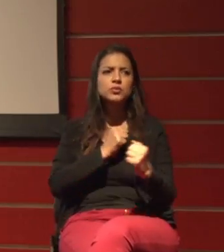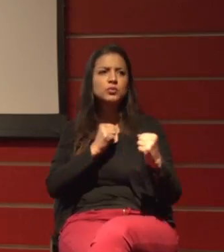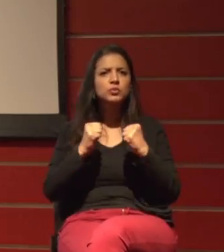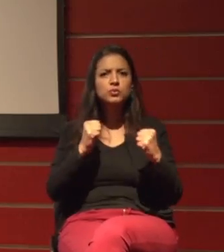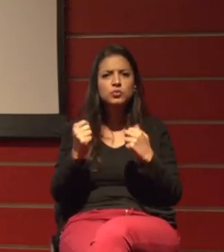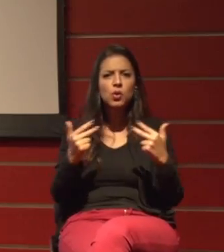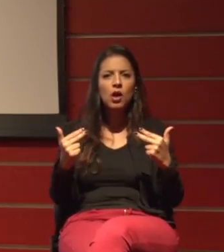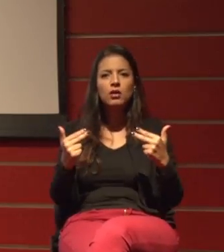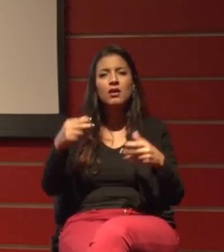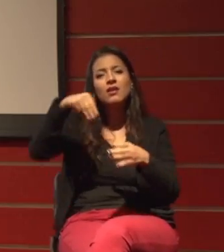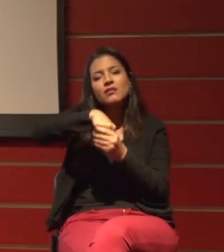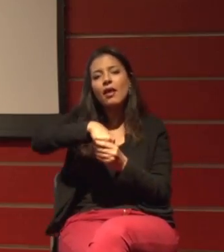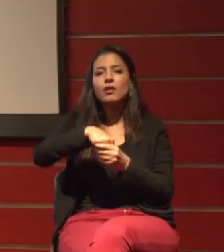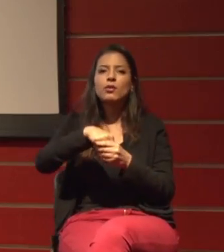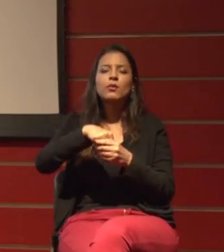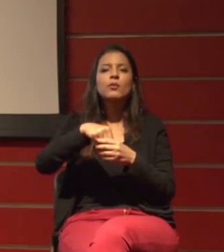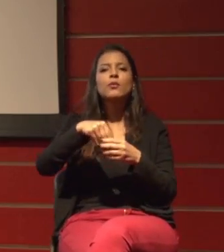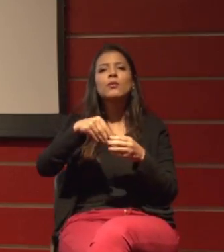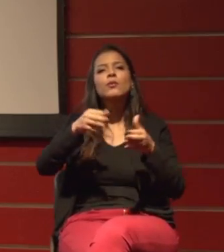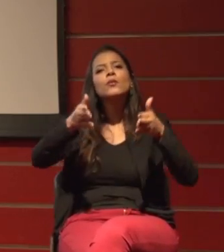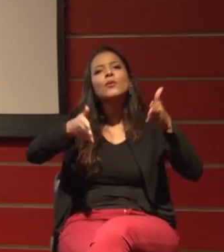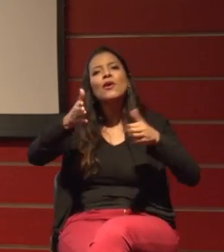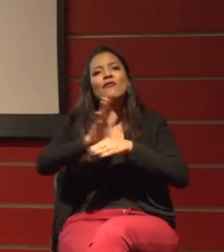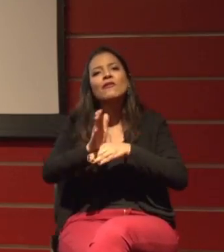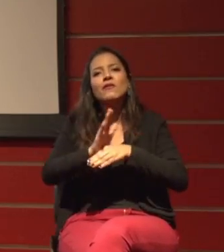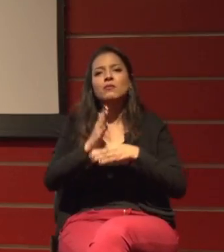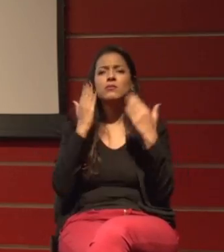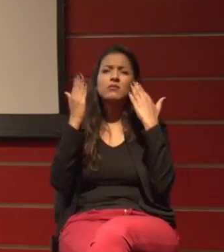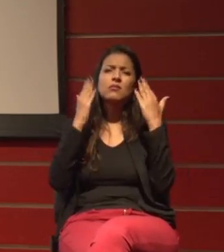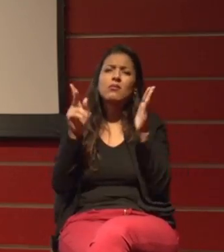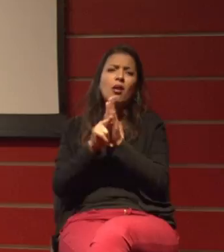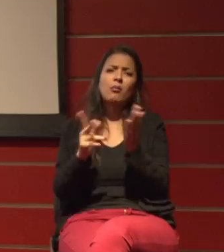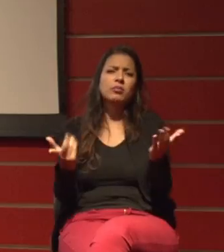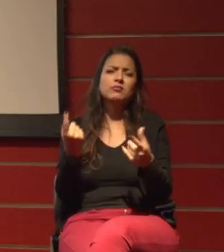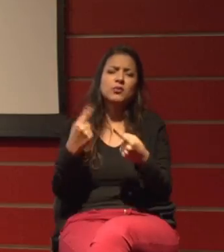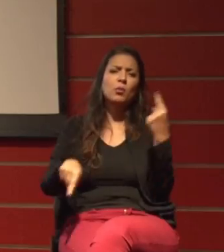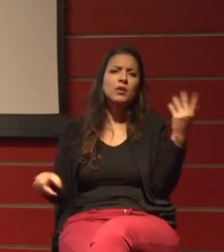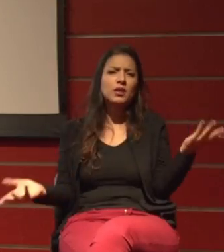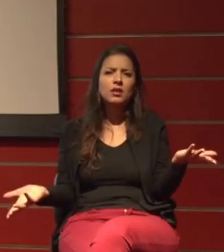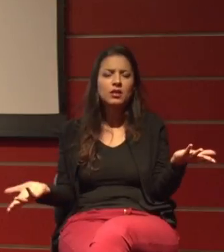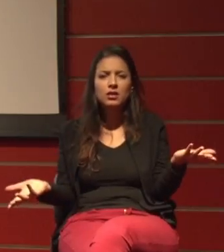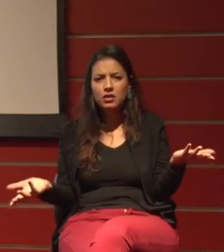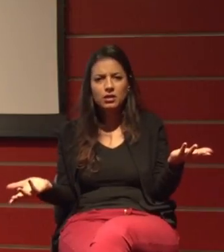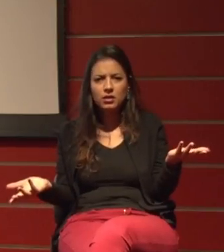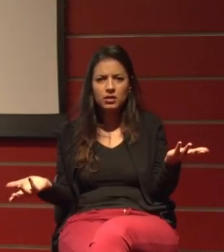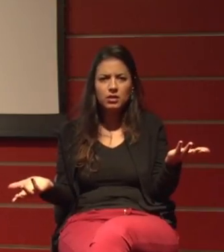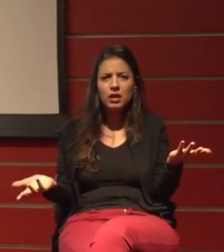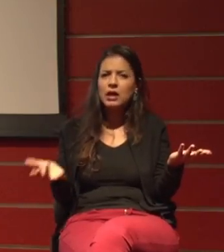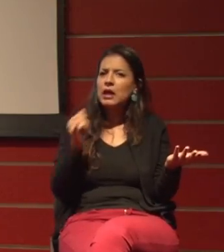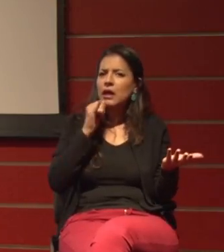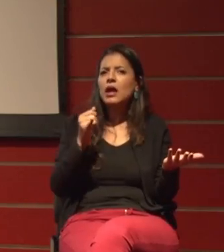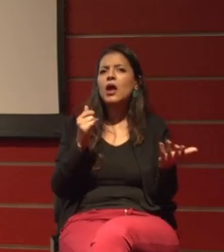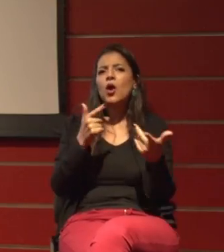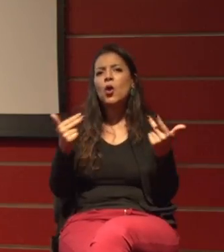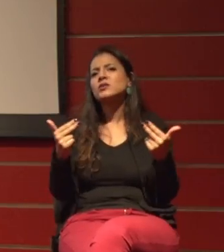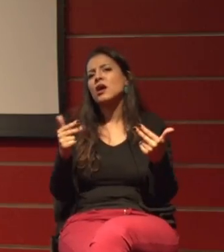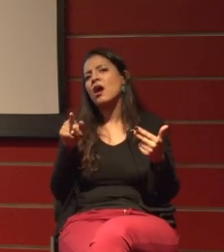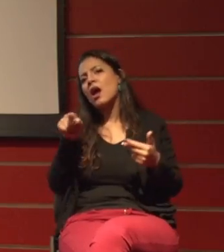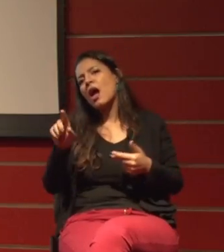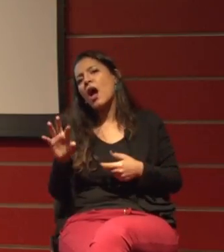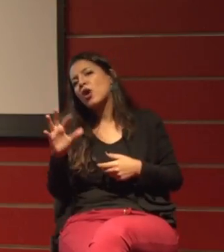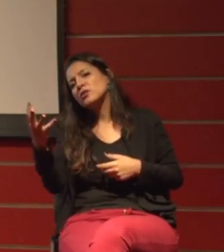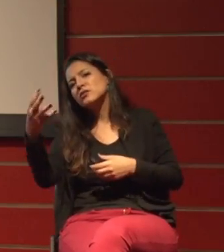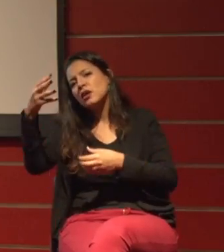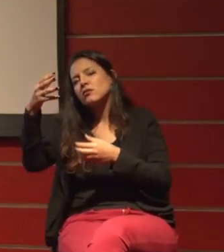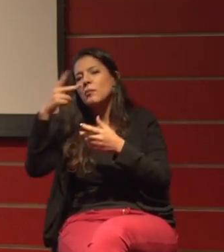Bá num num Thriller um Thriller psicológico né que que tá acontecendo em algo que tá acontecendo ali mais